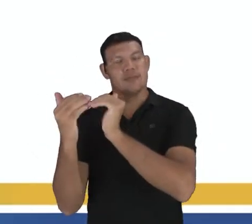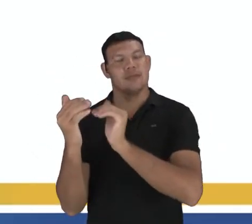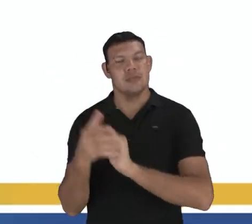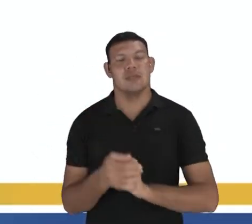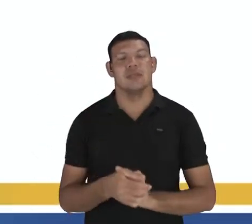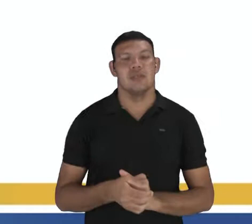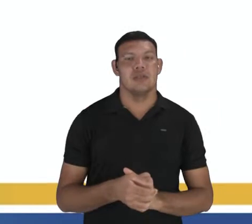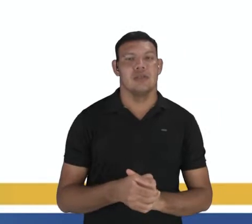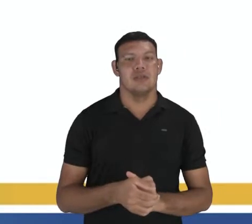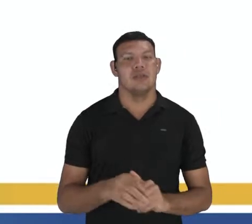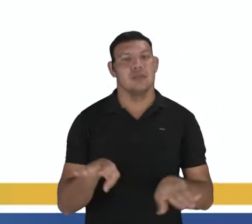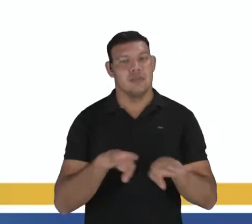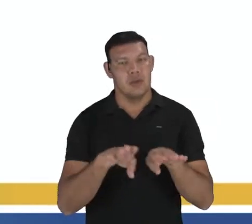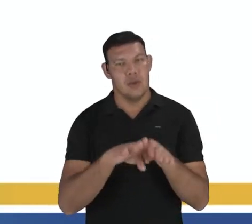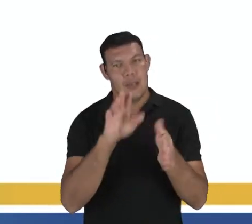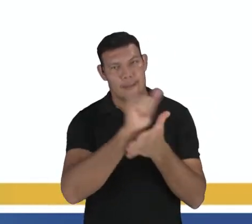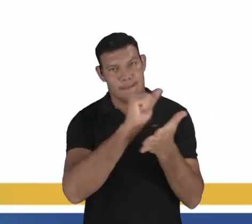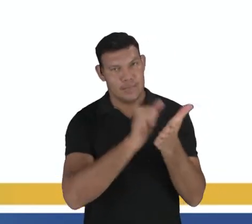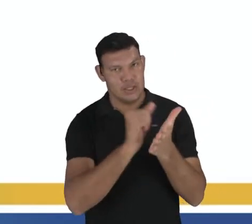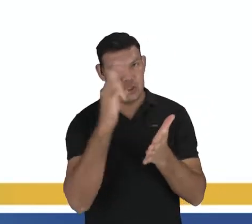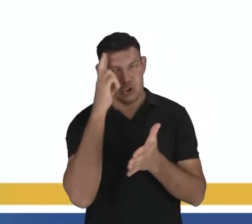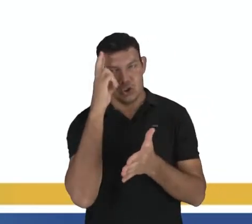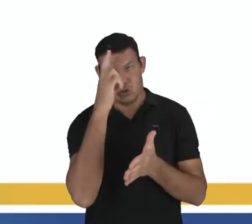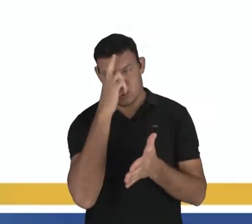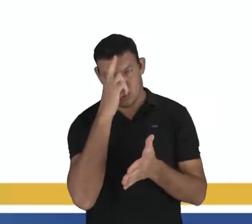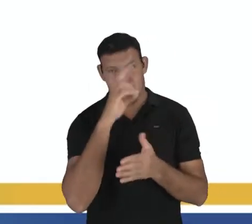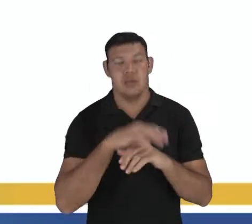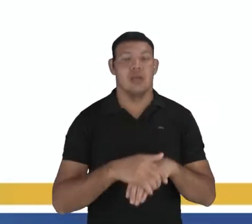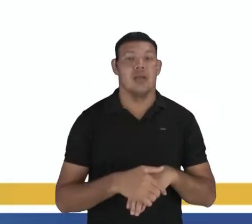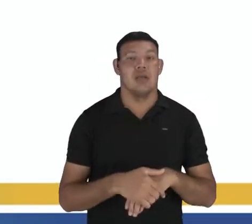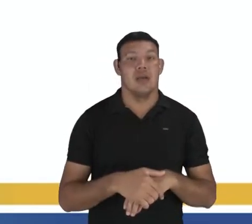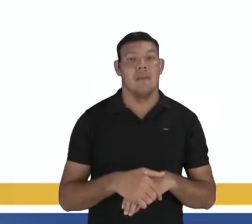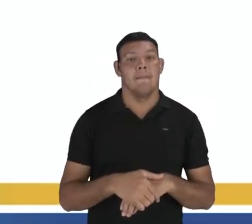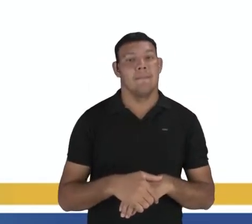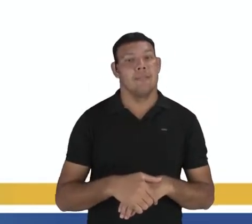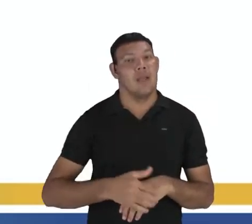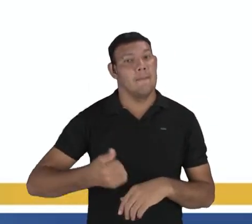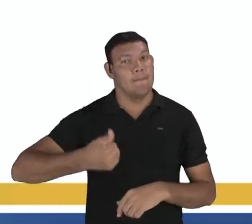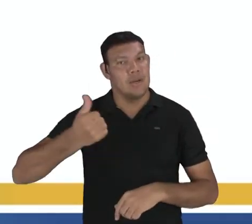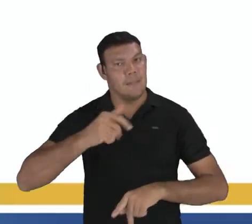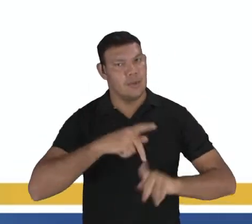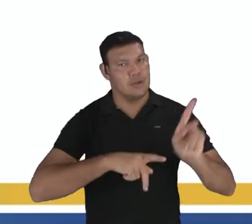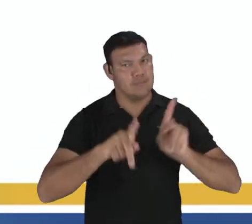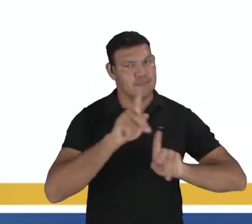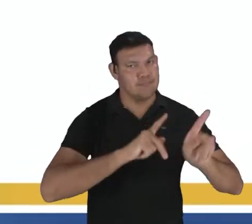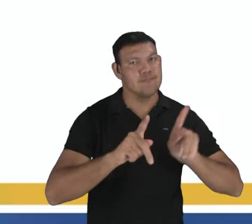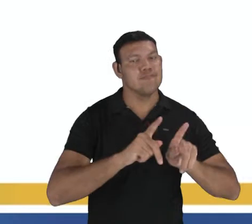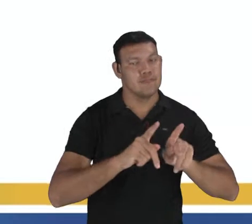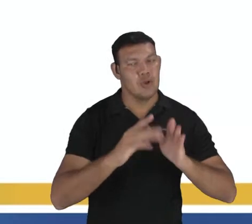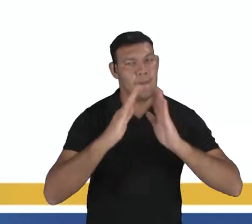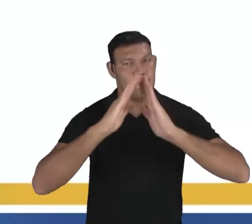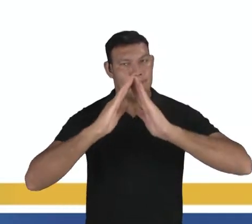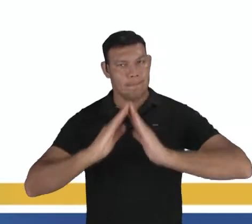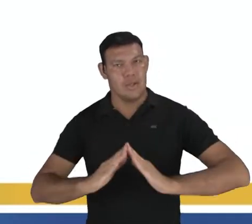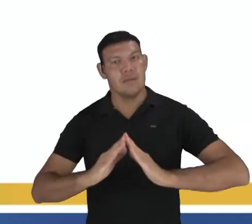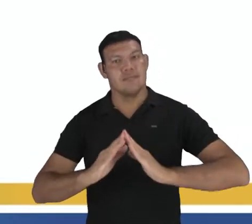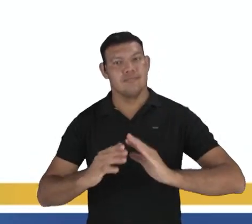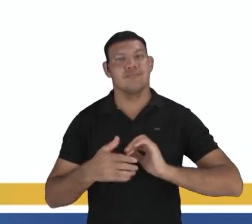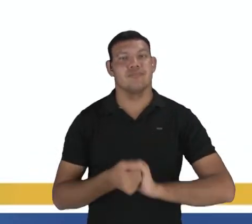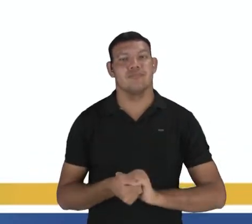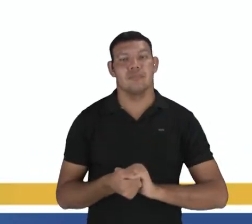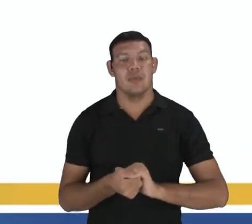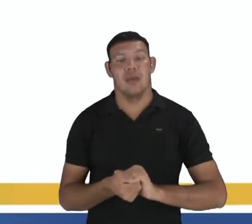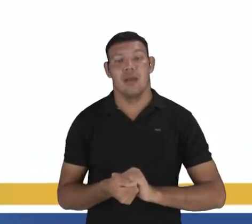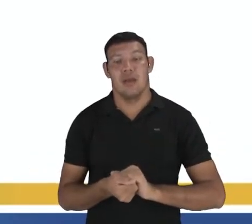arqueológicos e registros históricos, as primeiras civilizações ocupavam as terras que abrangem parte do Oriente Médio e